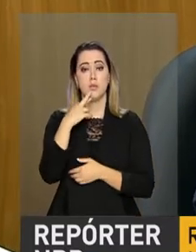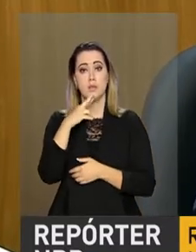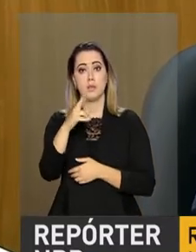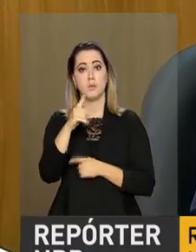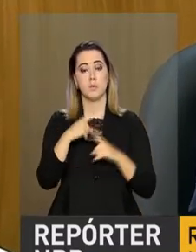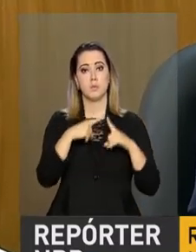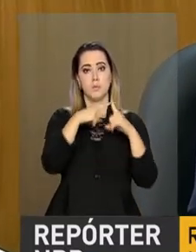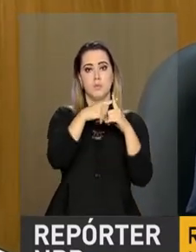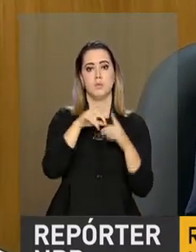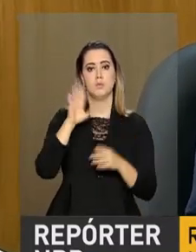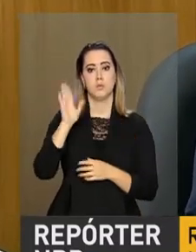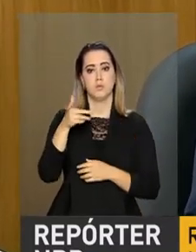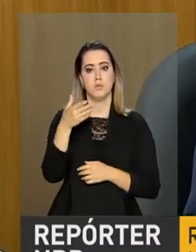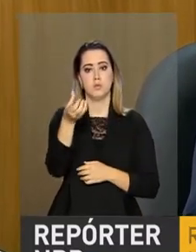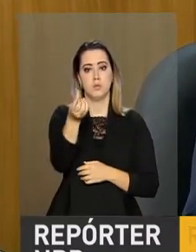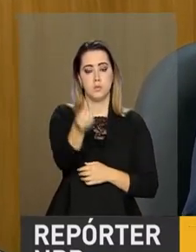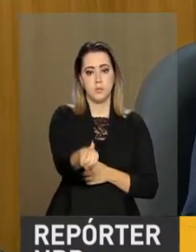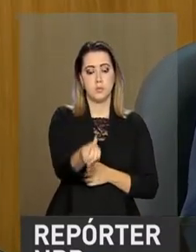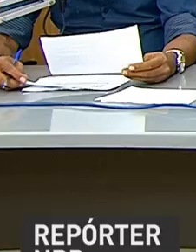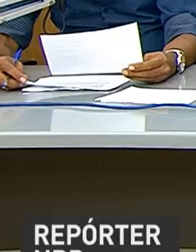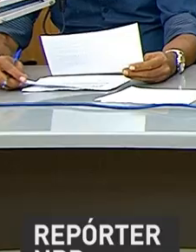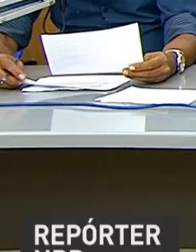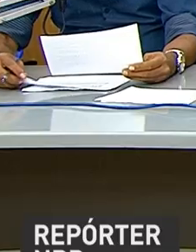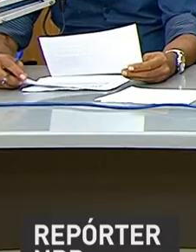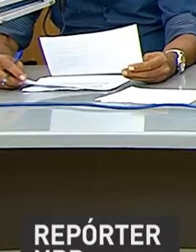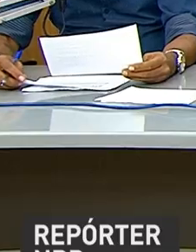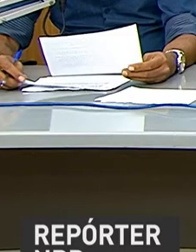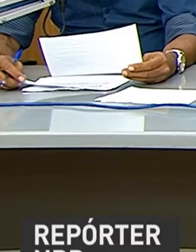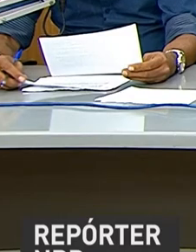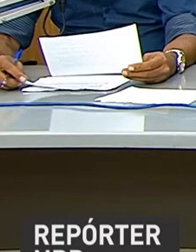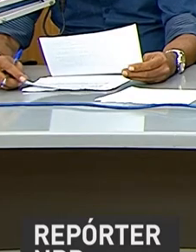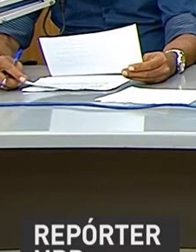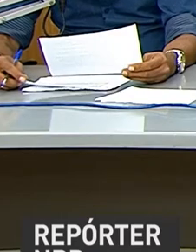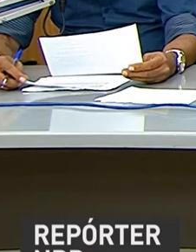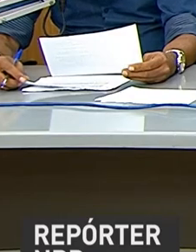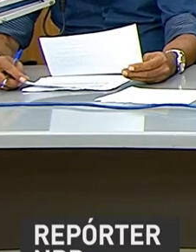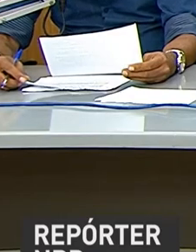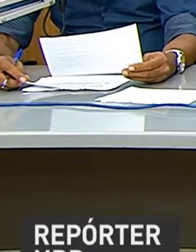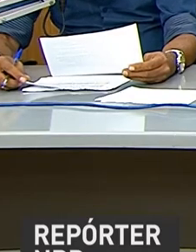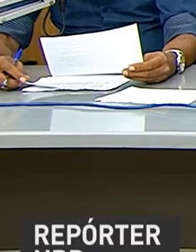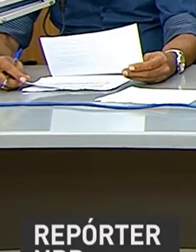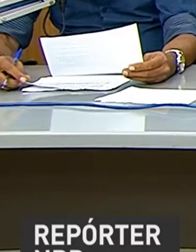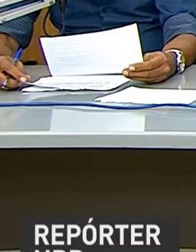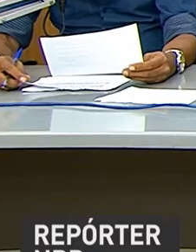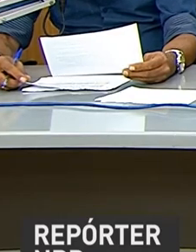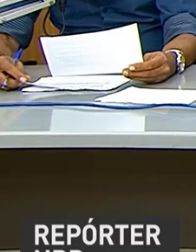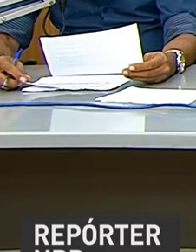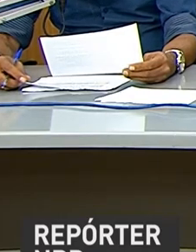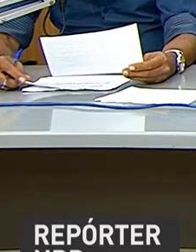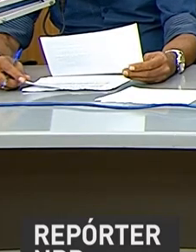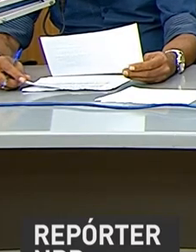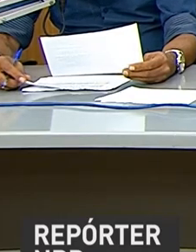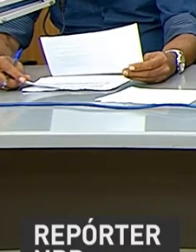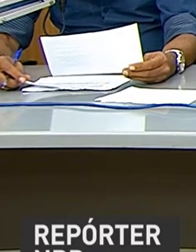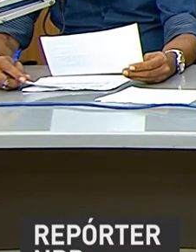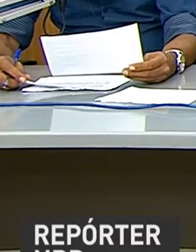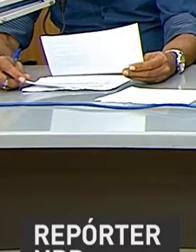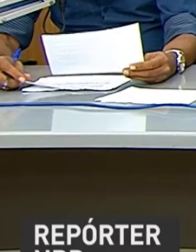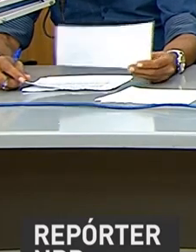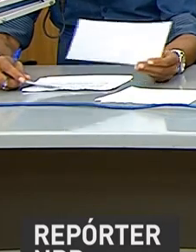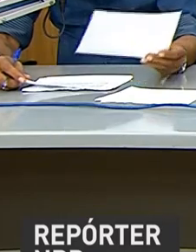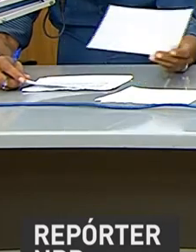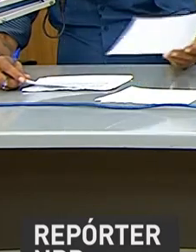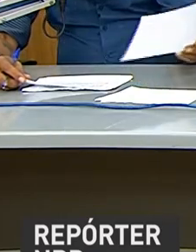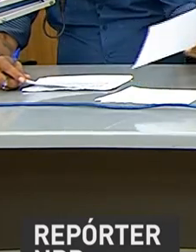positivos já em 2017. E, ministro, de que forma a modernização trabalhista que foi aprovada no Congresso pode ajudar nessa retomada do